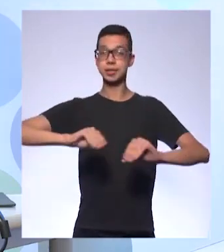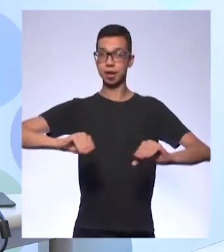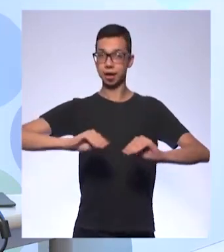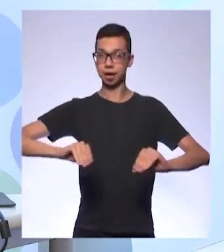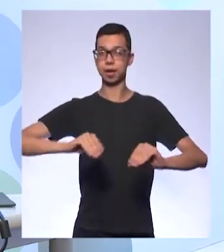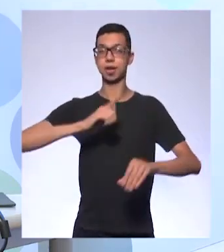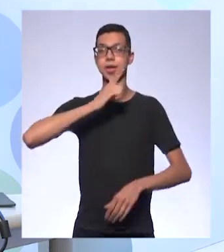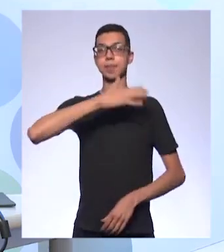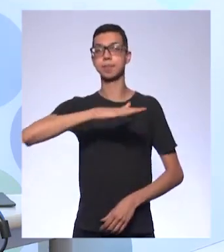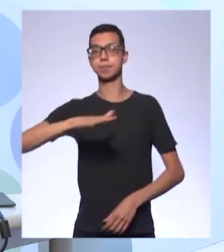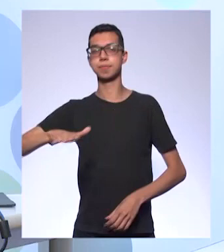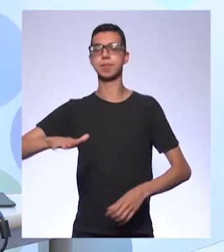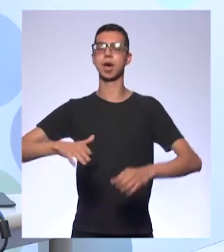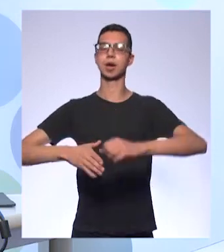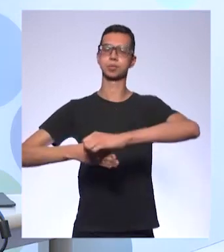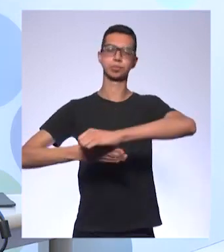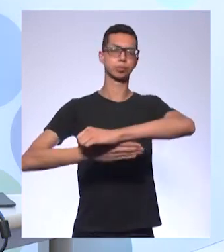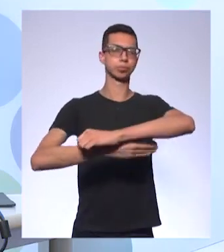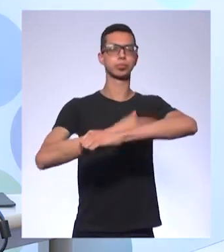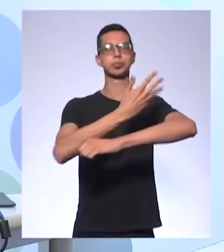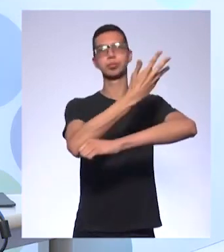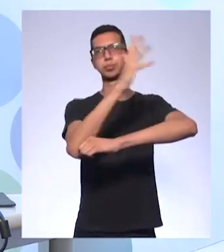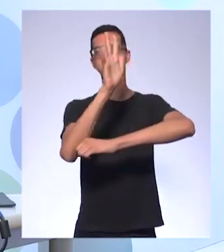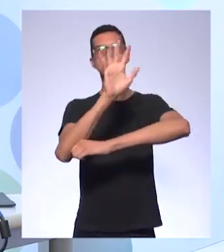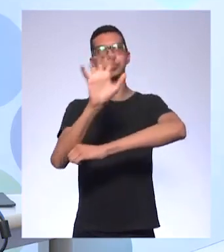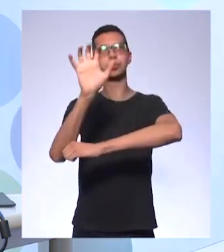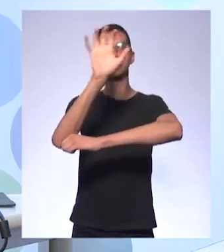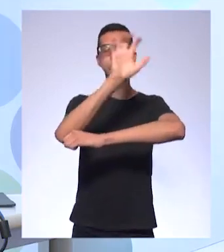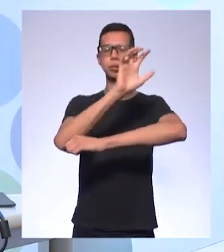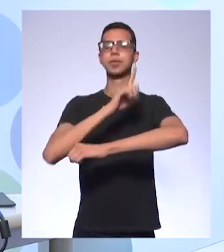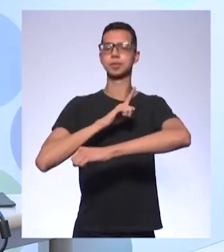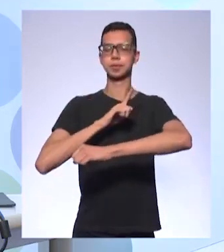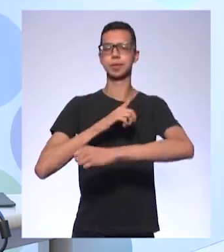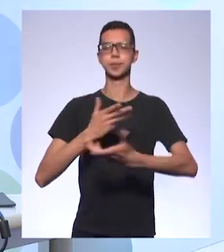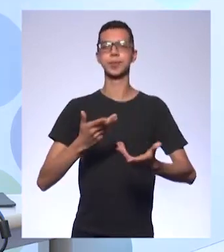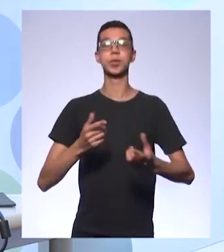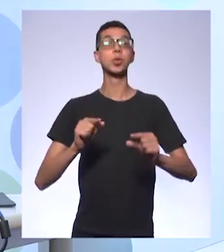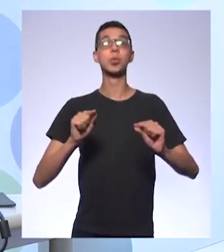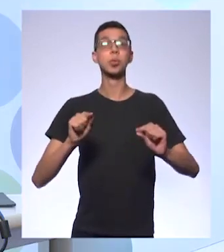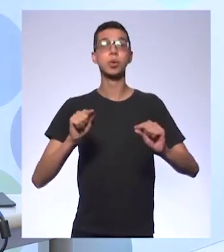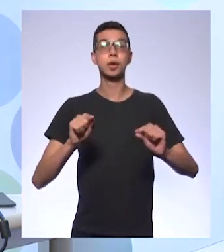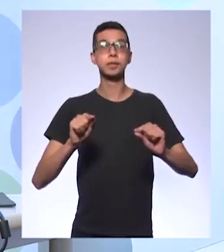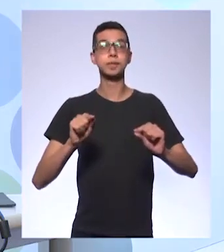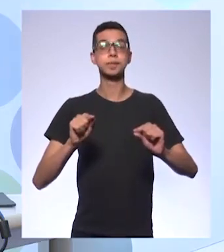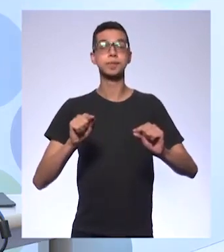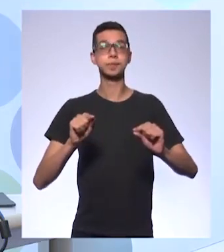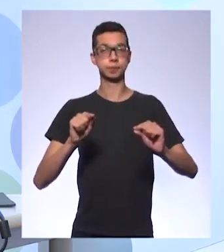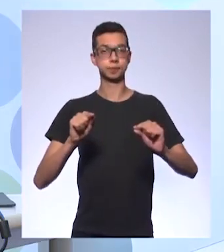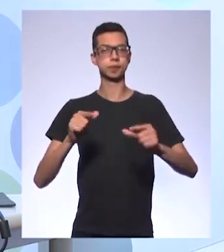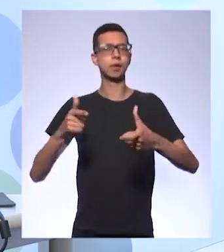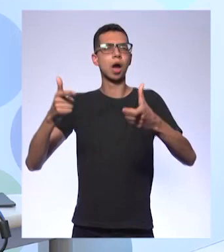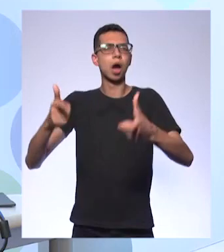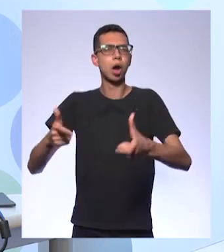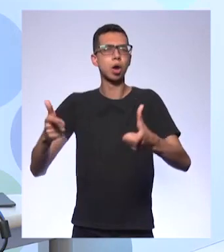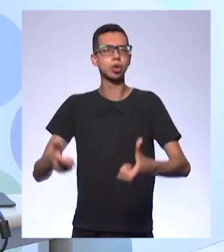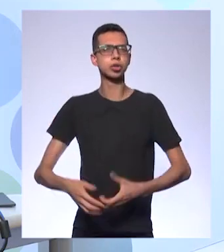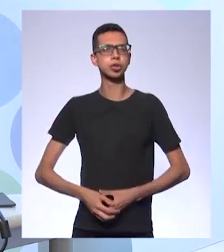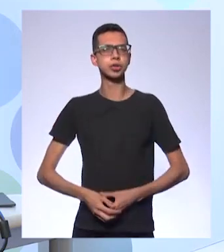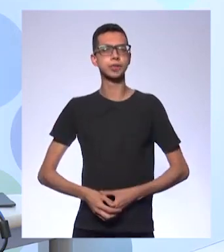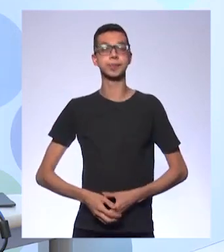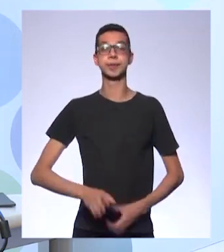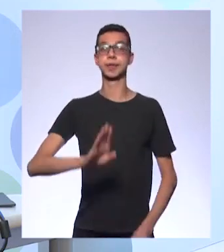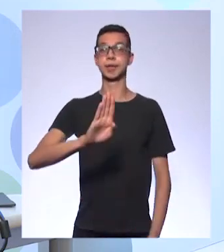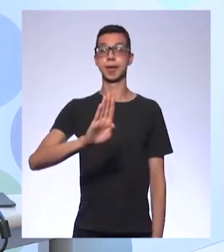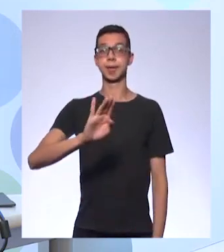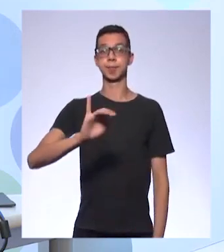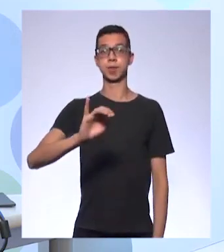marítimos, e dentro dessa questão aí nós temos os ecossistemas. E os ecossistemas, eles vão estar onde? Eles vão estar nos biomas, né,